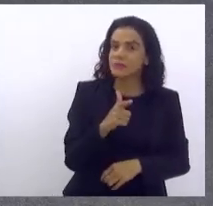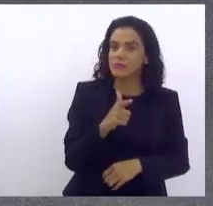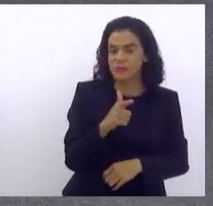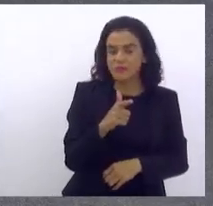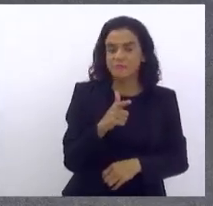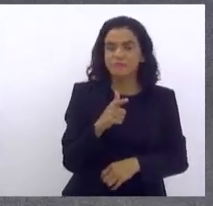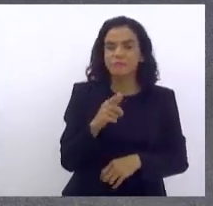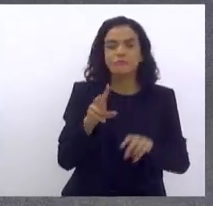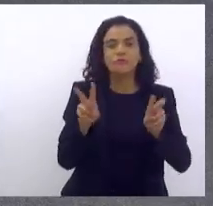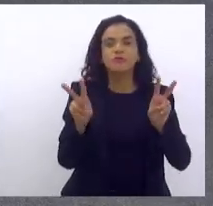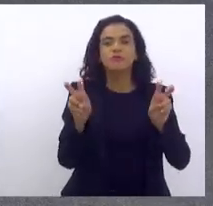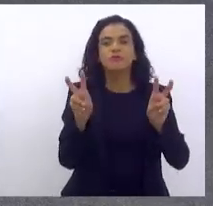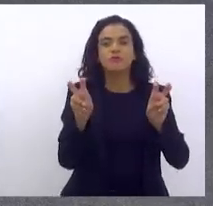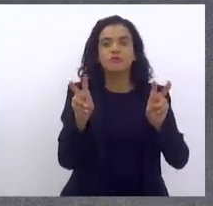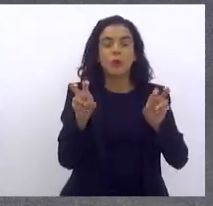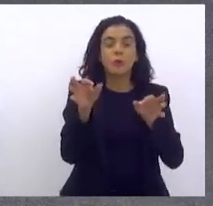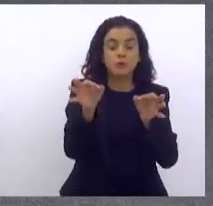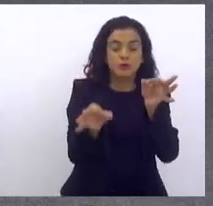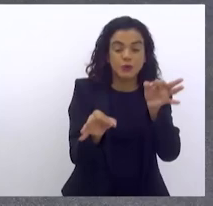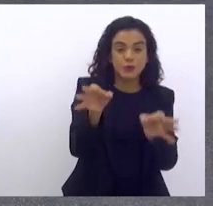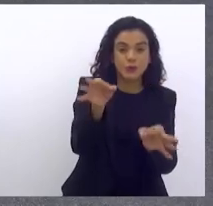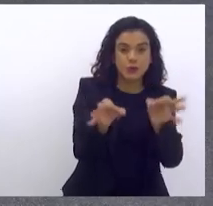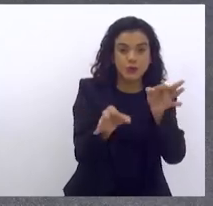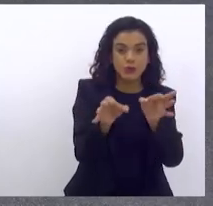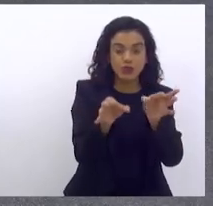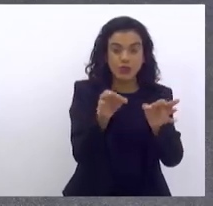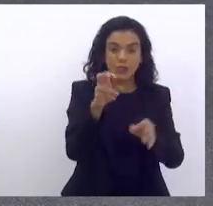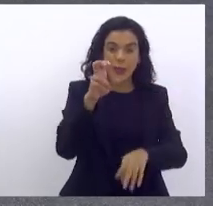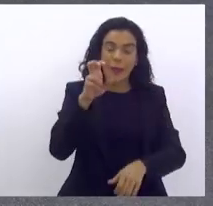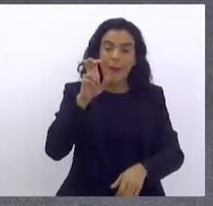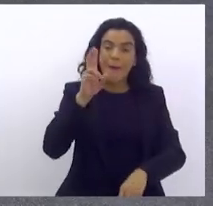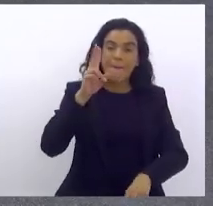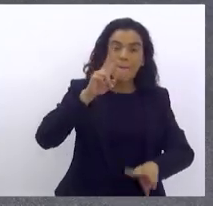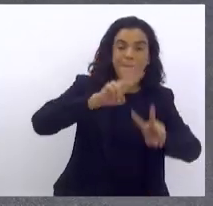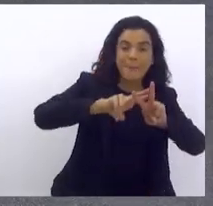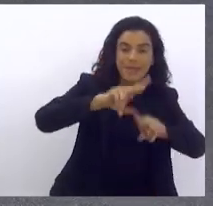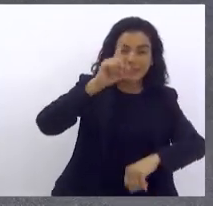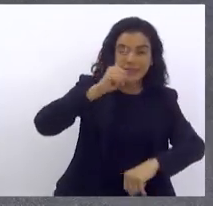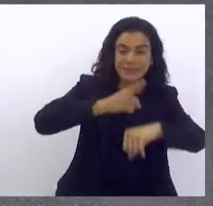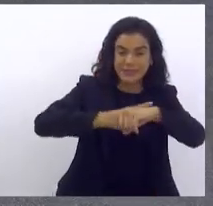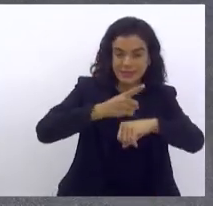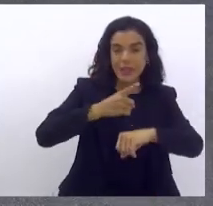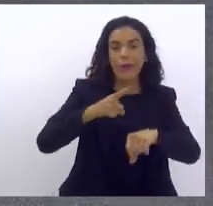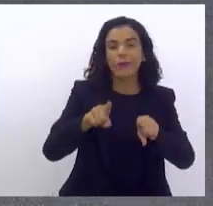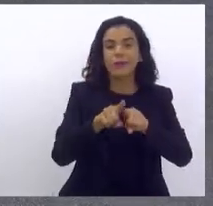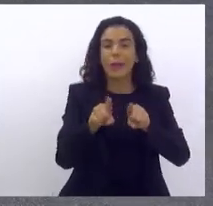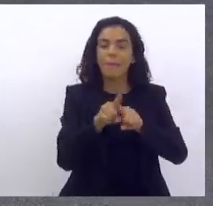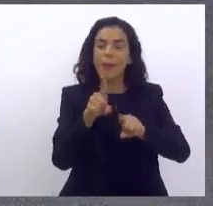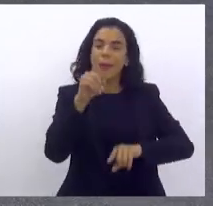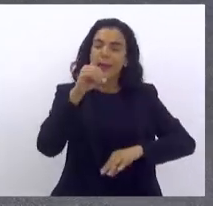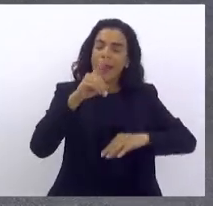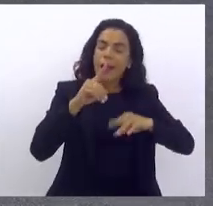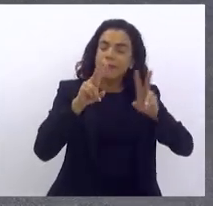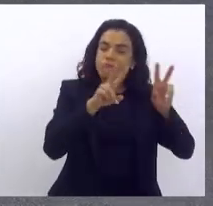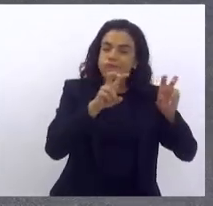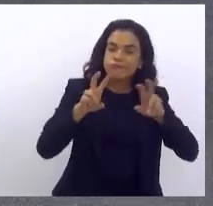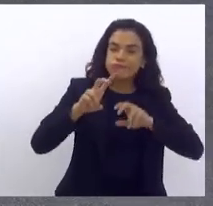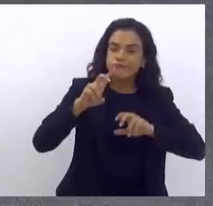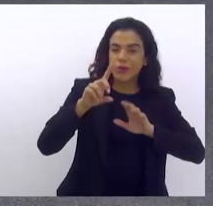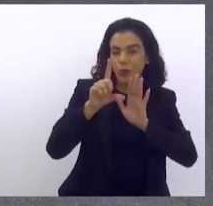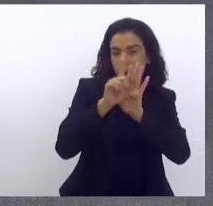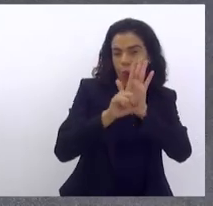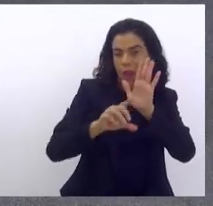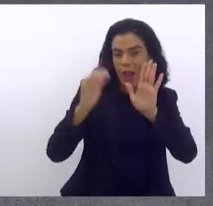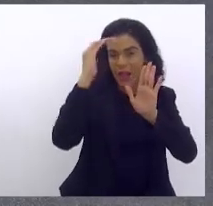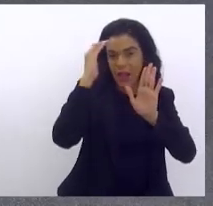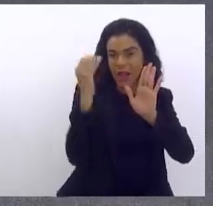de questões de injustiça flagrante e de questões técnicas, como foi levantada a resolução